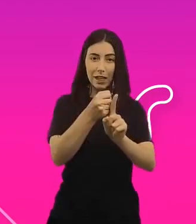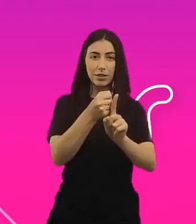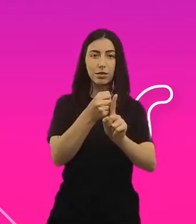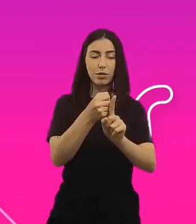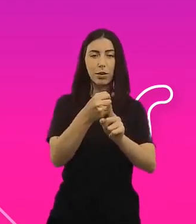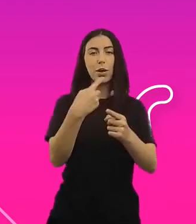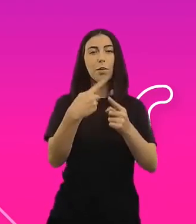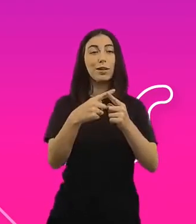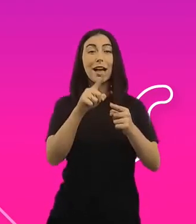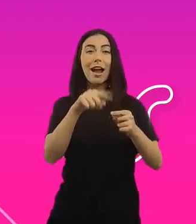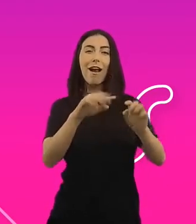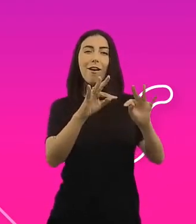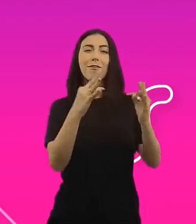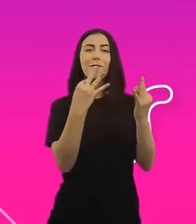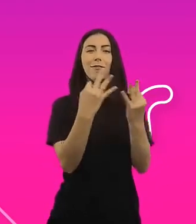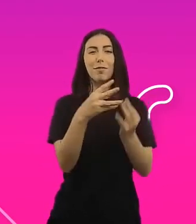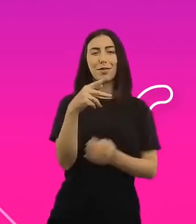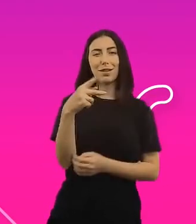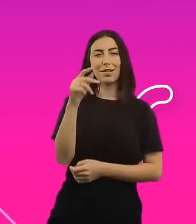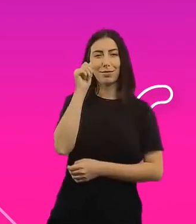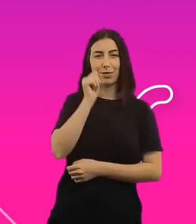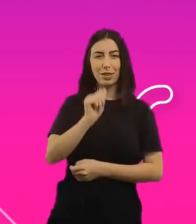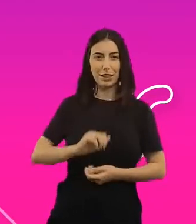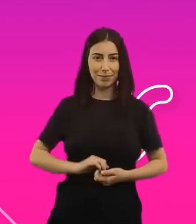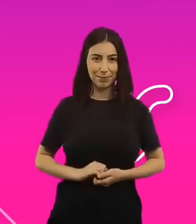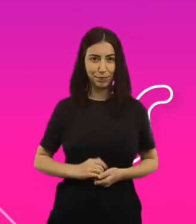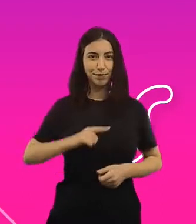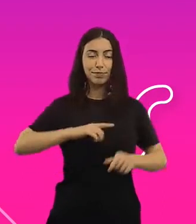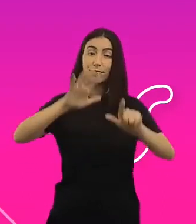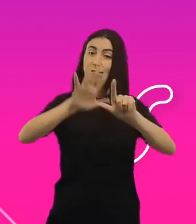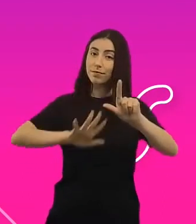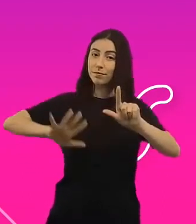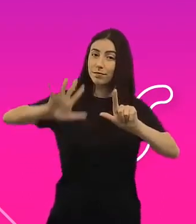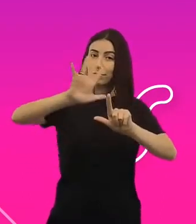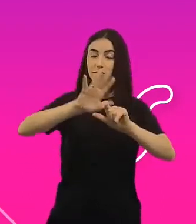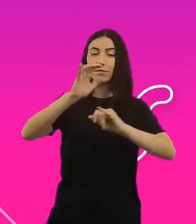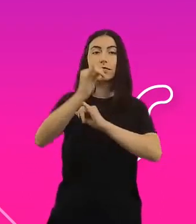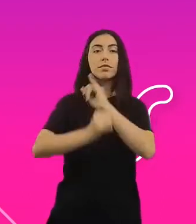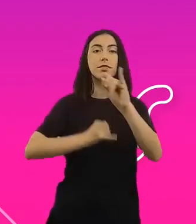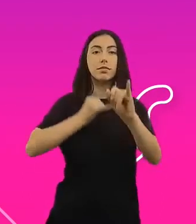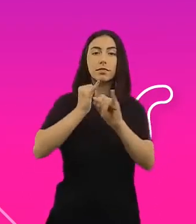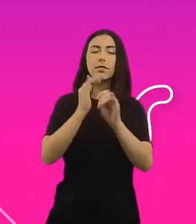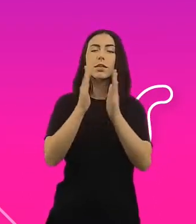mulher. É uma plataforma online, acessem